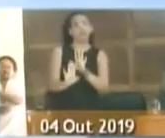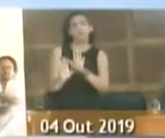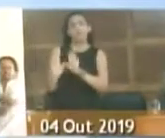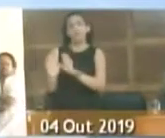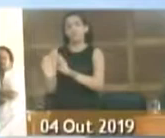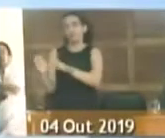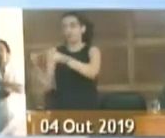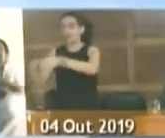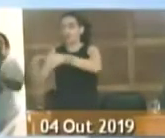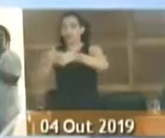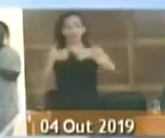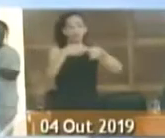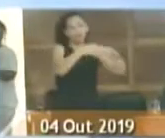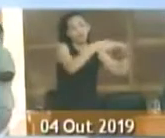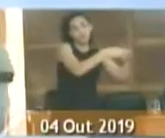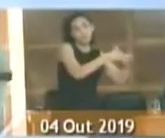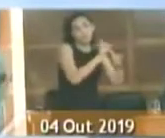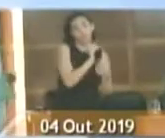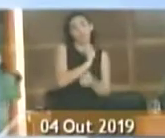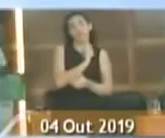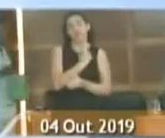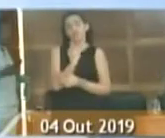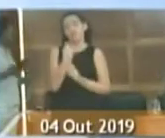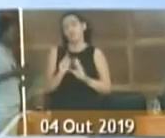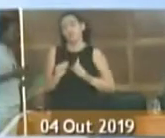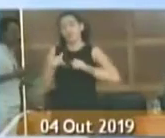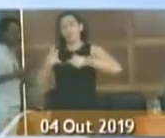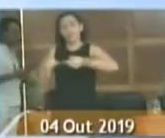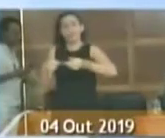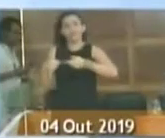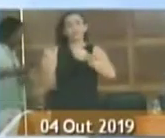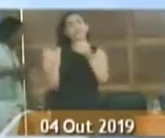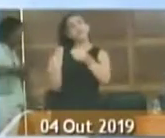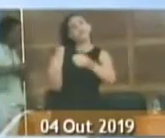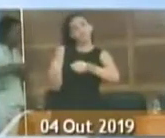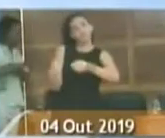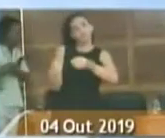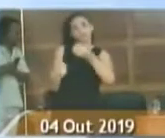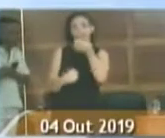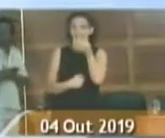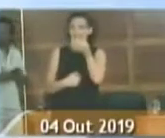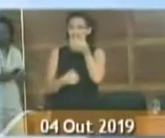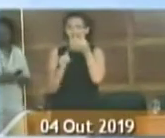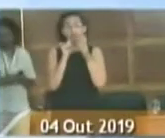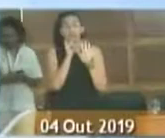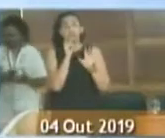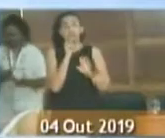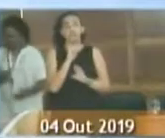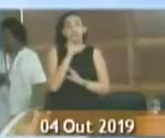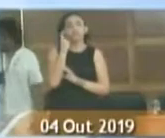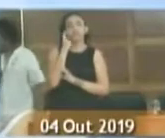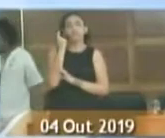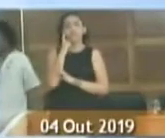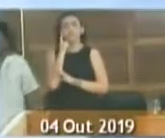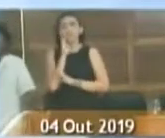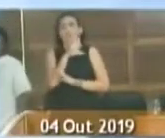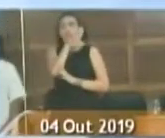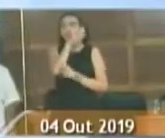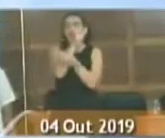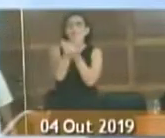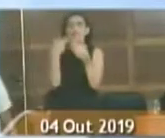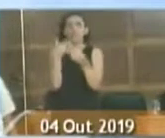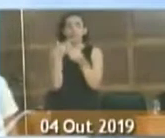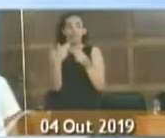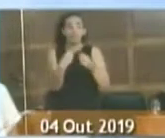categoria dessa, a gente vai ter uma necessidade. Então, se a gente for pensar, por exemplo, em animais